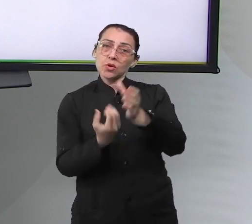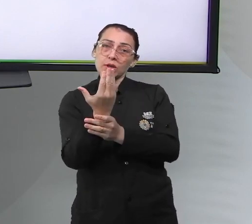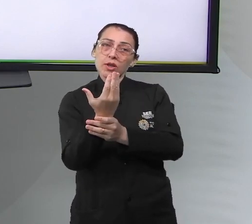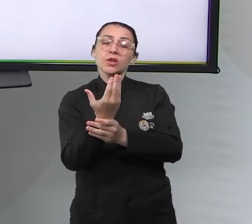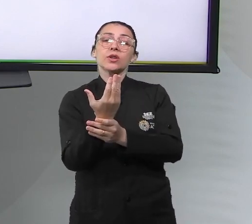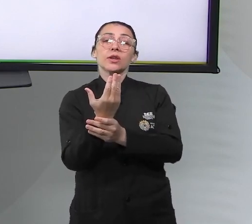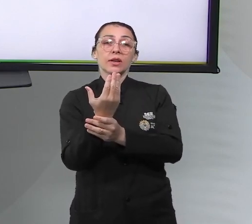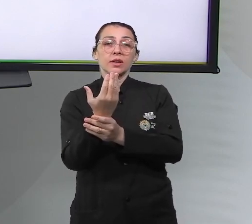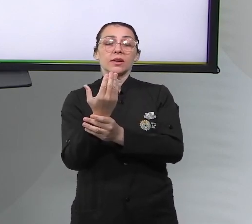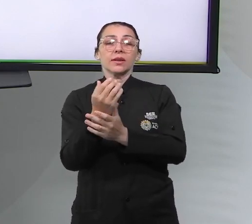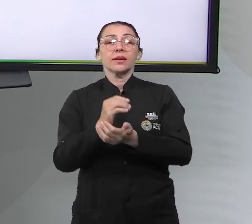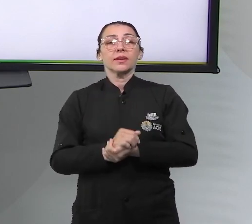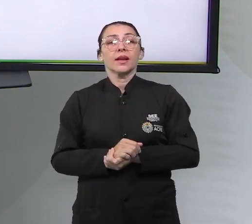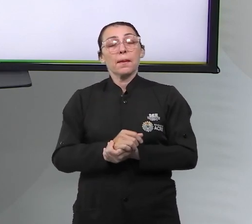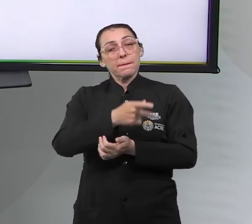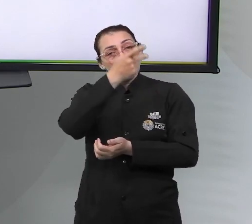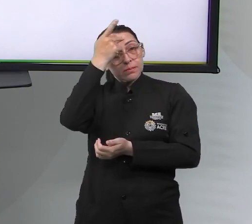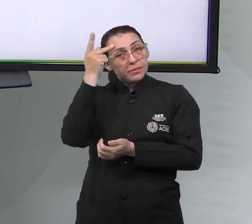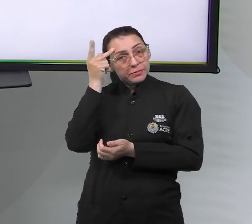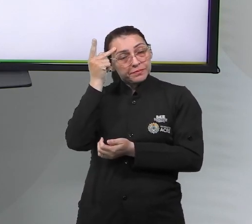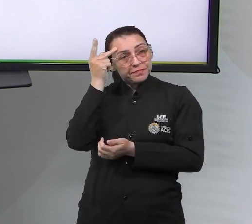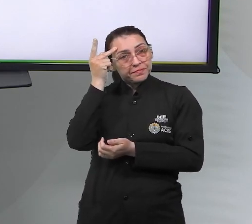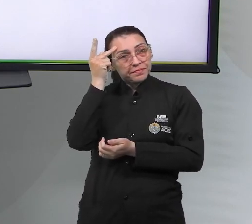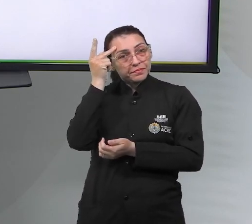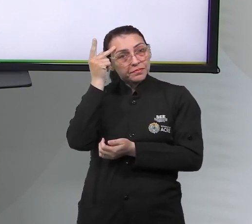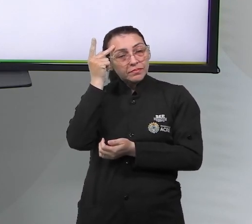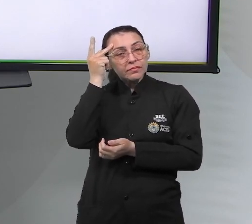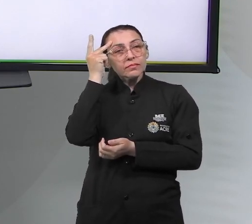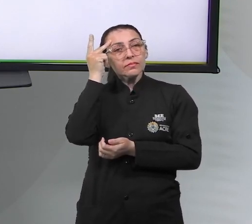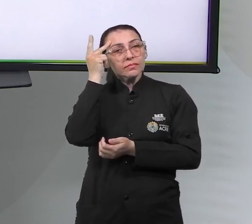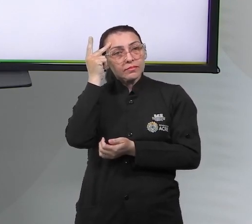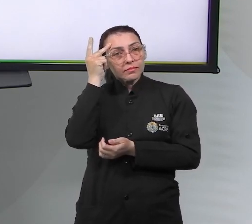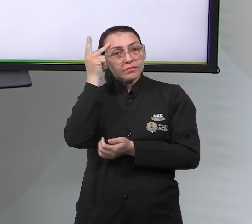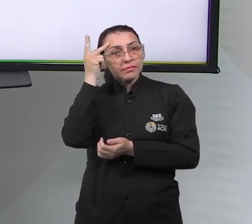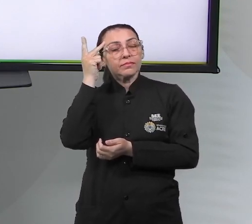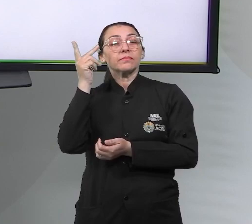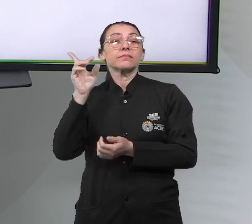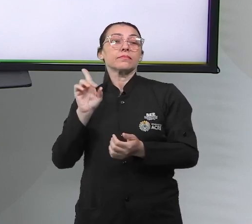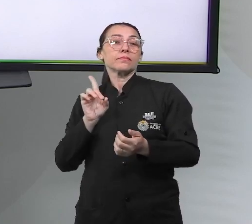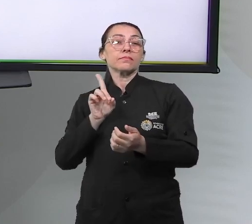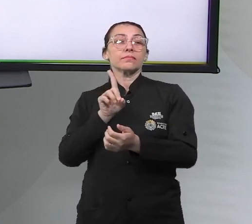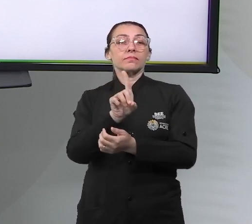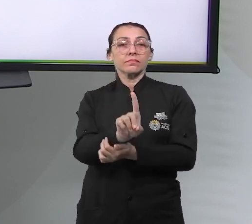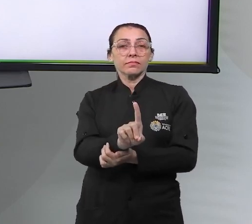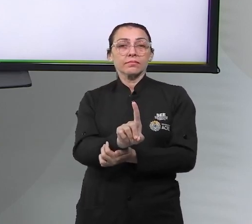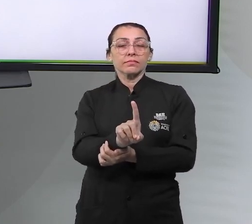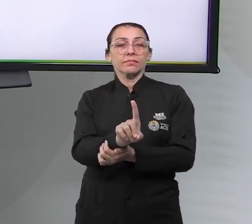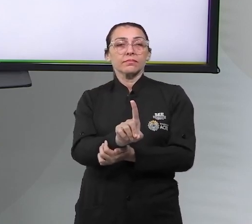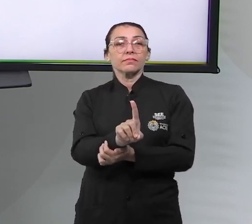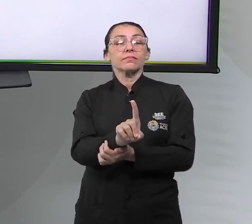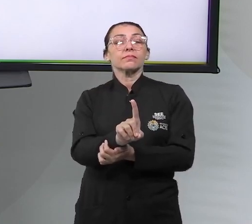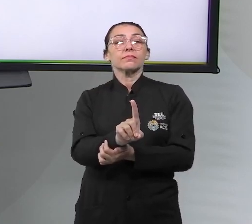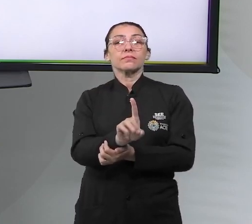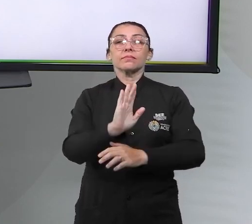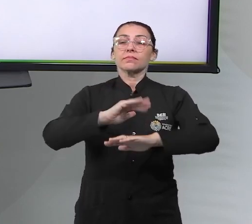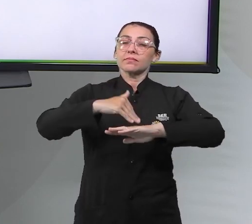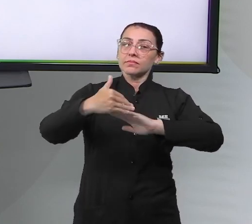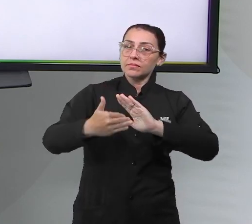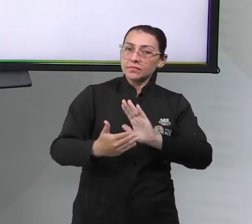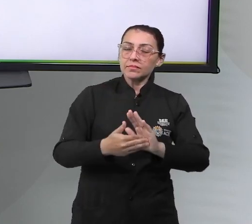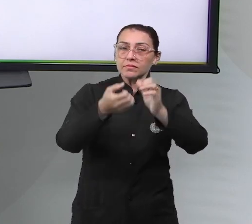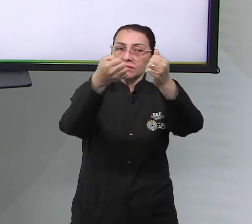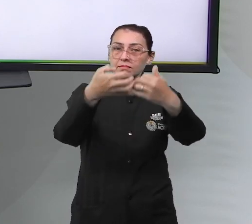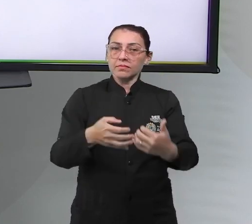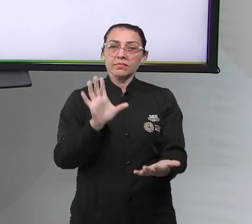origem, que no caso a pessoa ela está vinculada. Então, levando em consideração